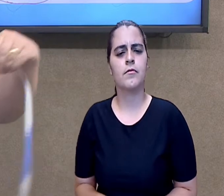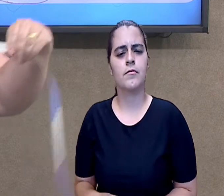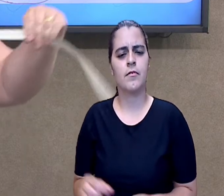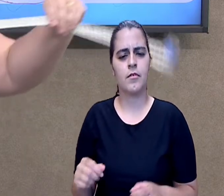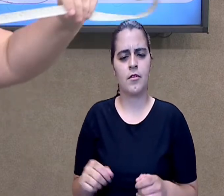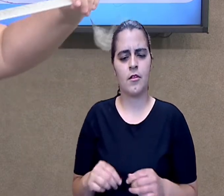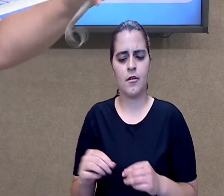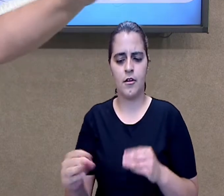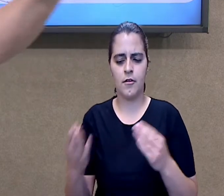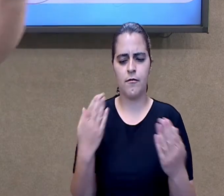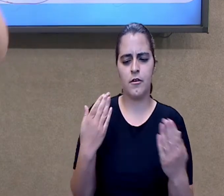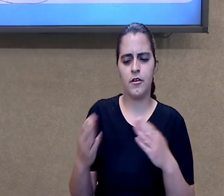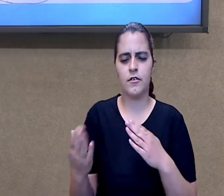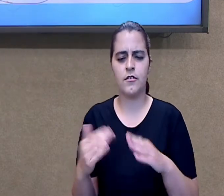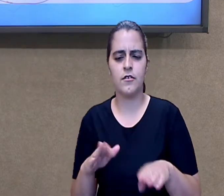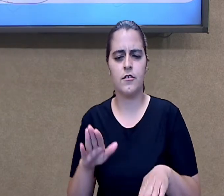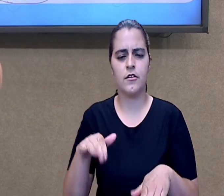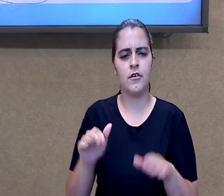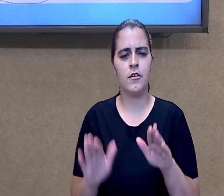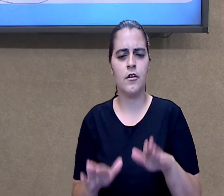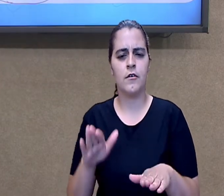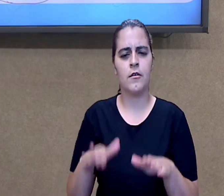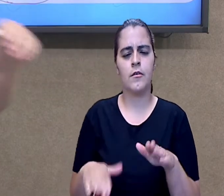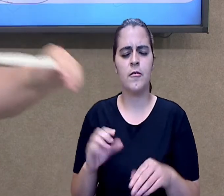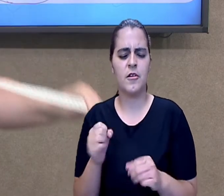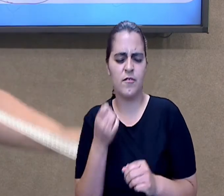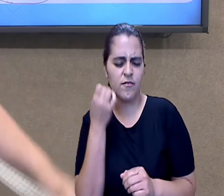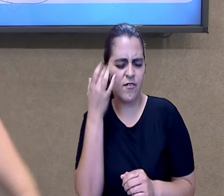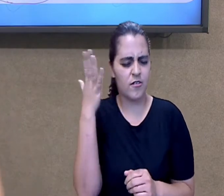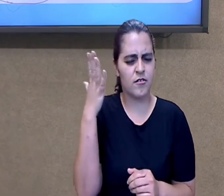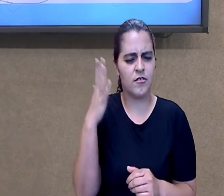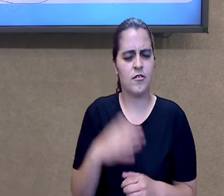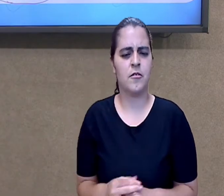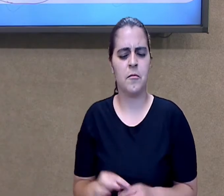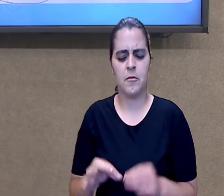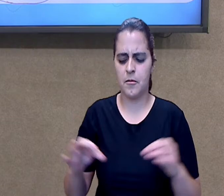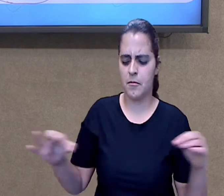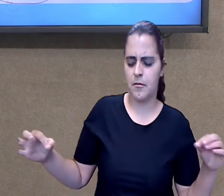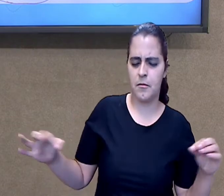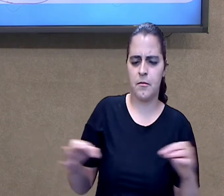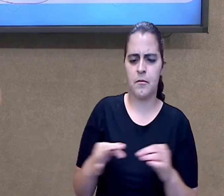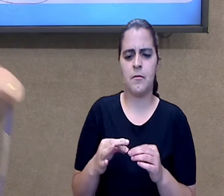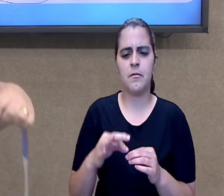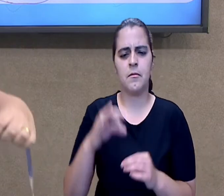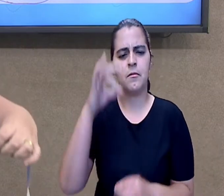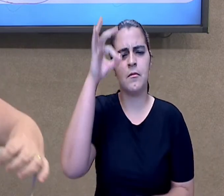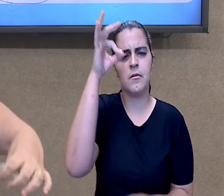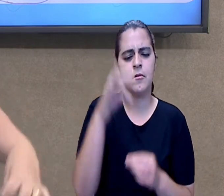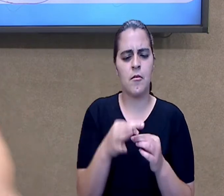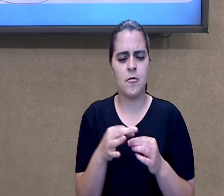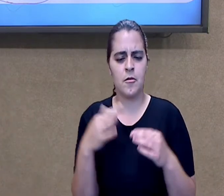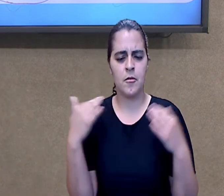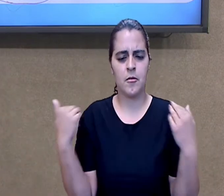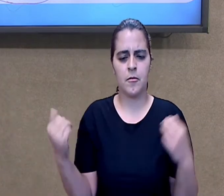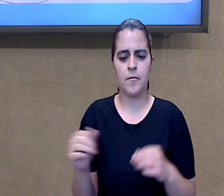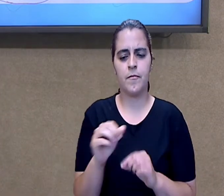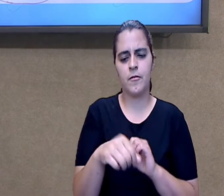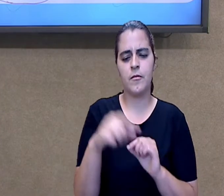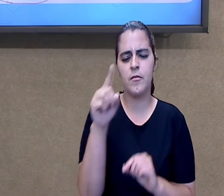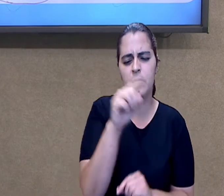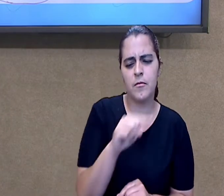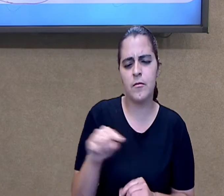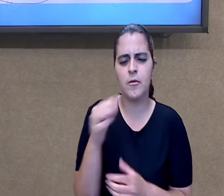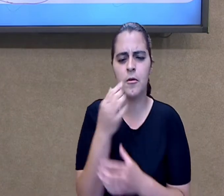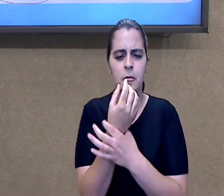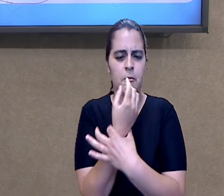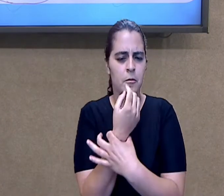ela é flexível, então fica mais fácil de fazer a medição com áreas mais arredondadas,